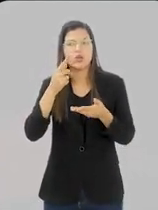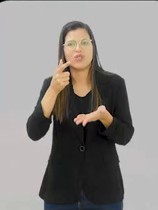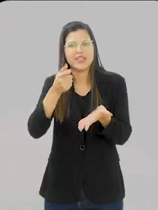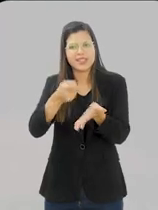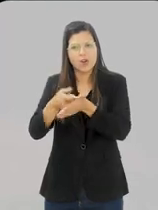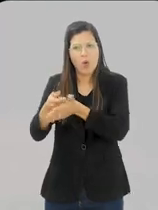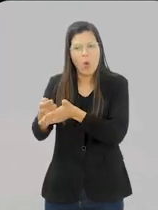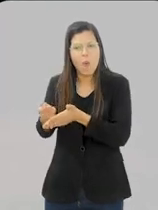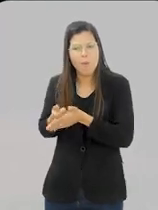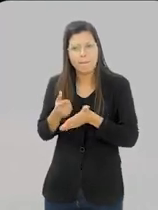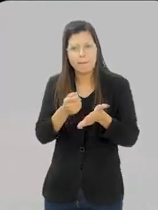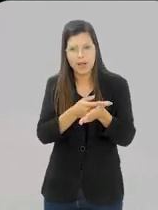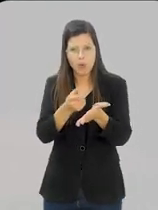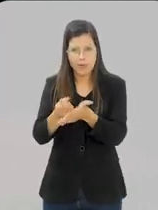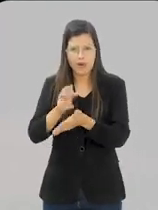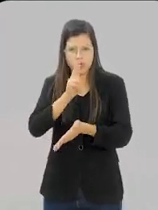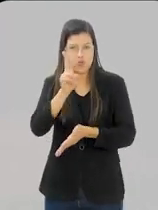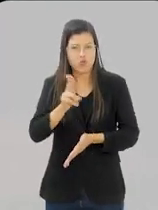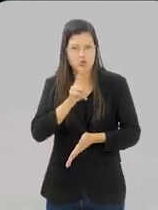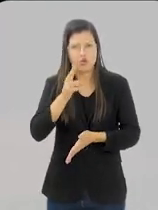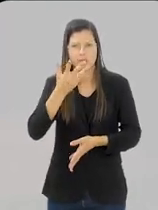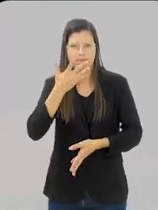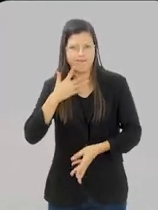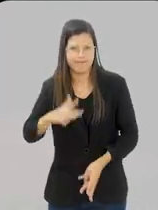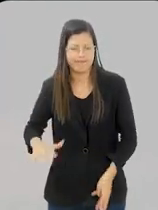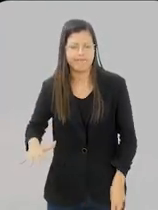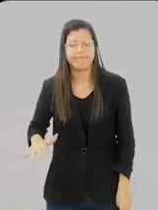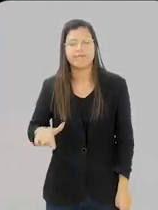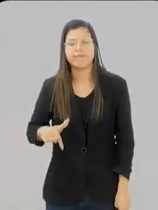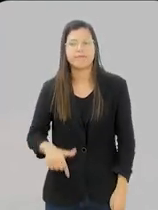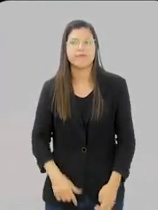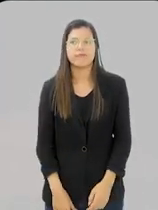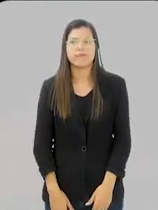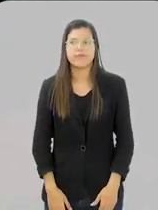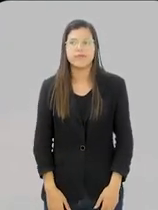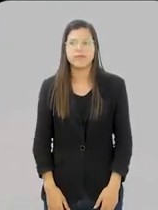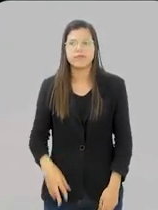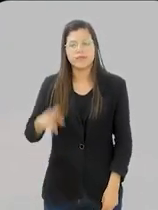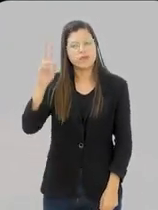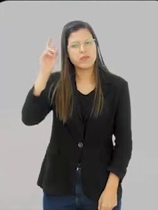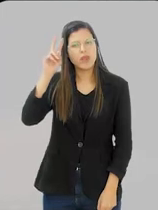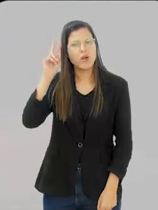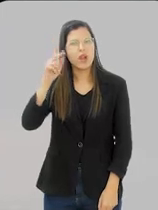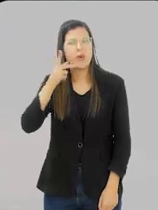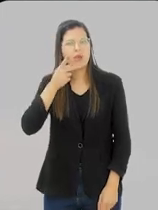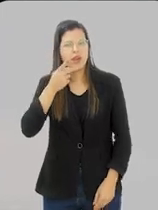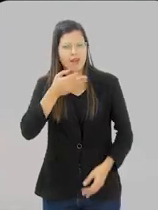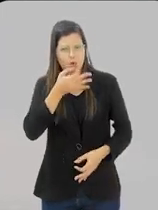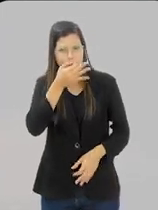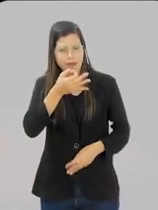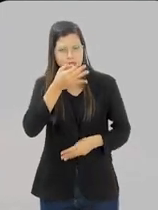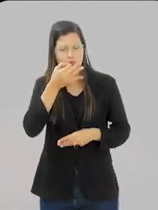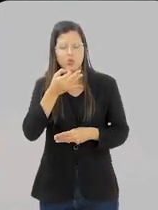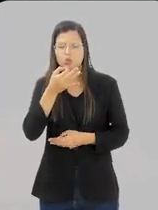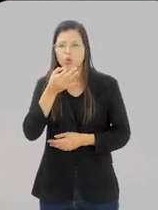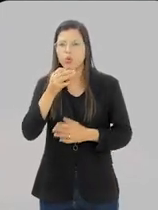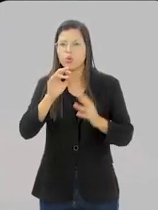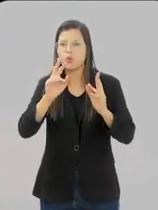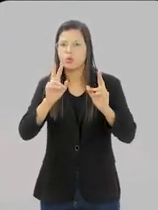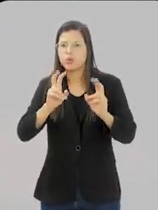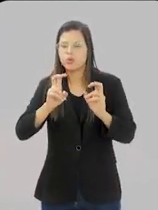pelas crianças. E aí, até eu lembro que ela comentou sobre essa